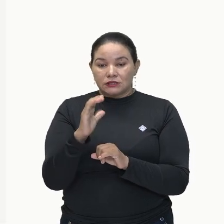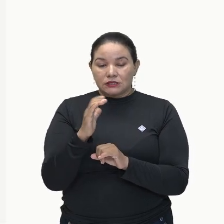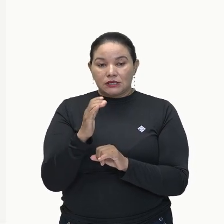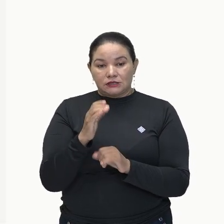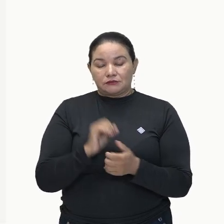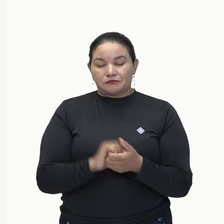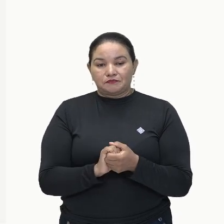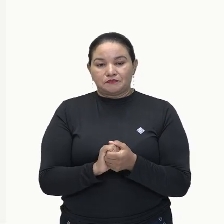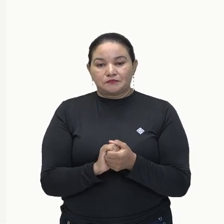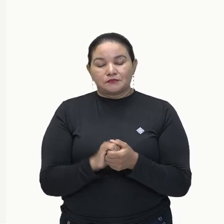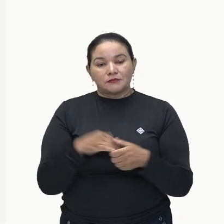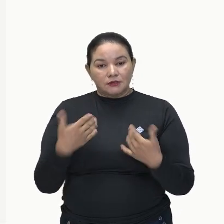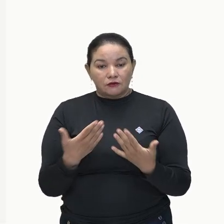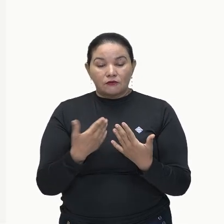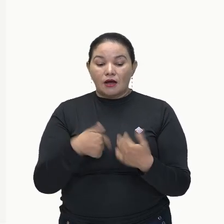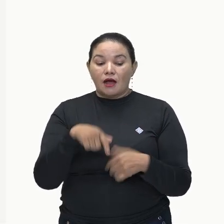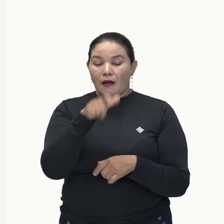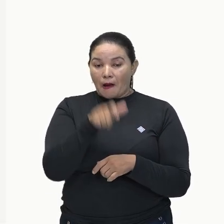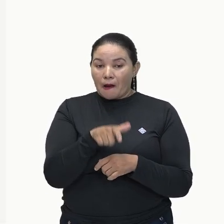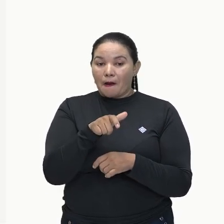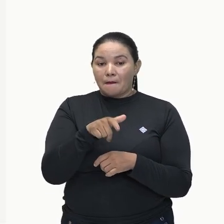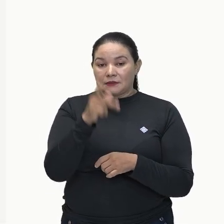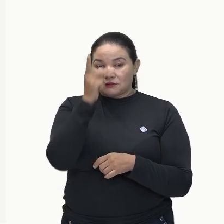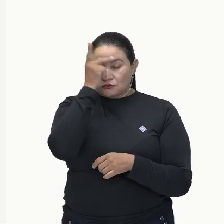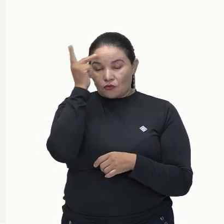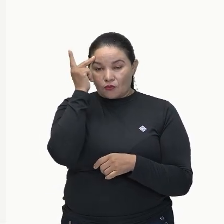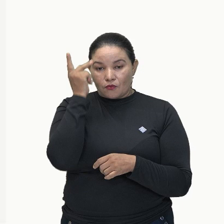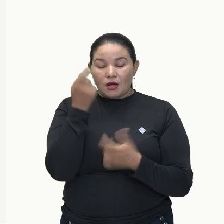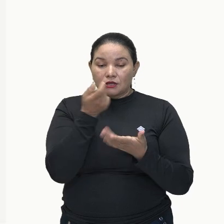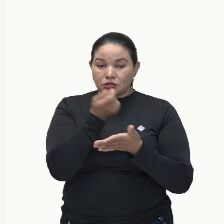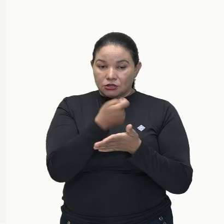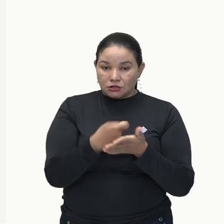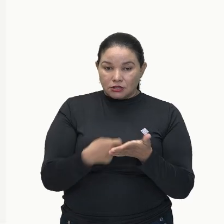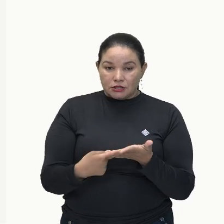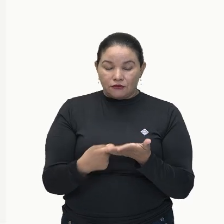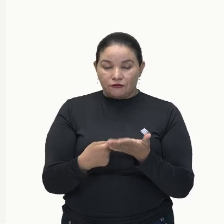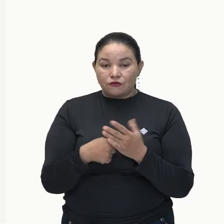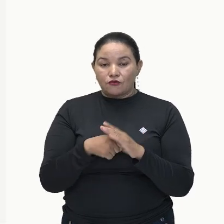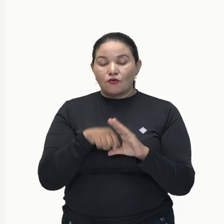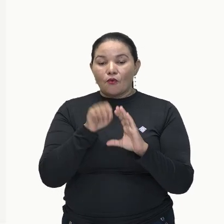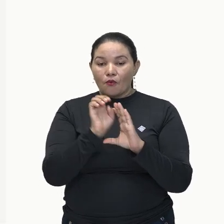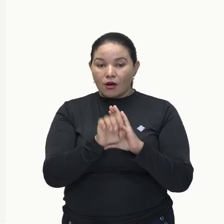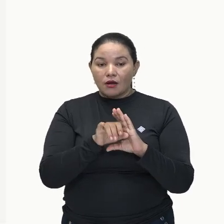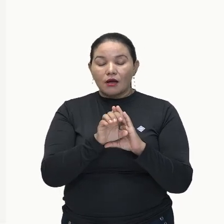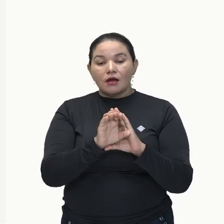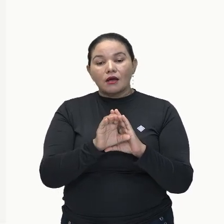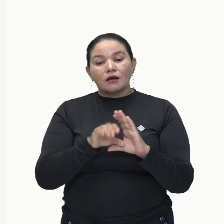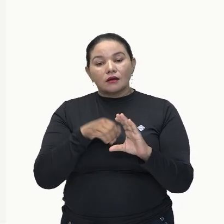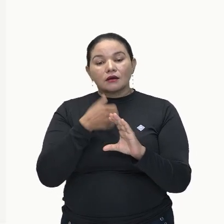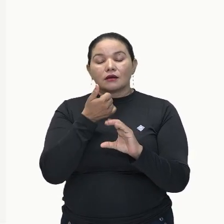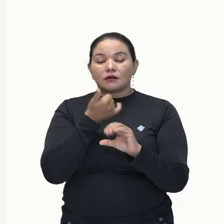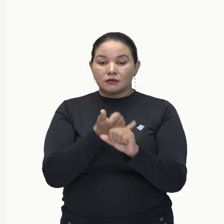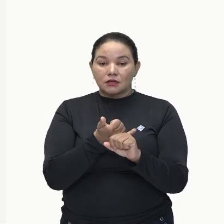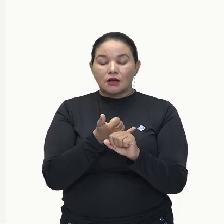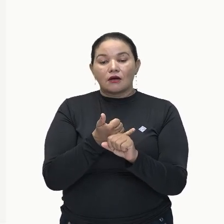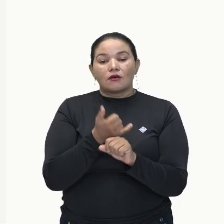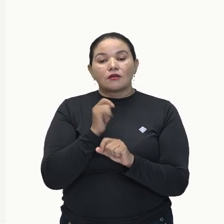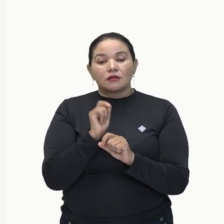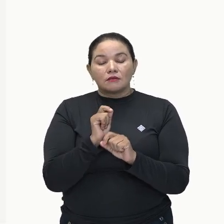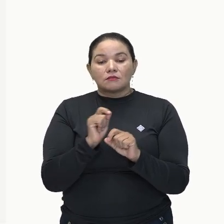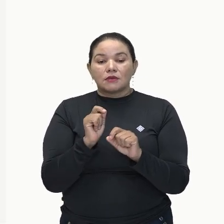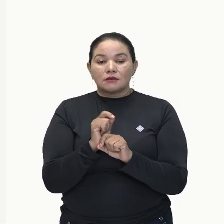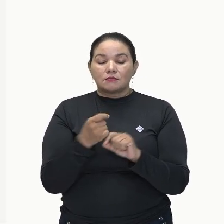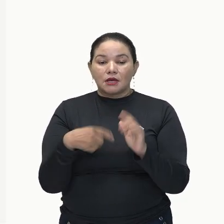escreveu, que ele é desse canal Ciência Nerd, escreveu essa reportagem e ele pertence ali à